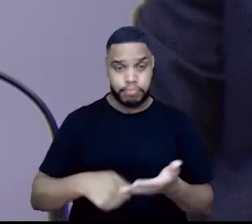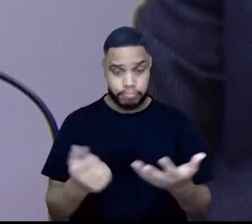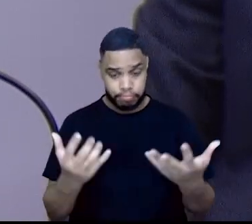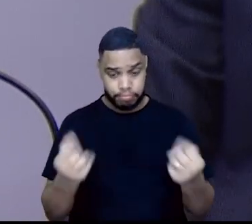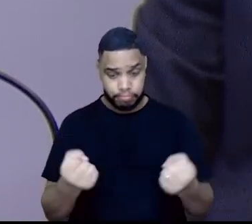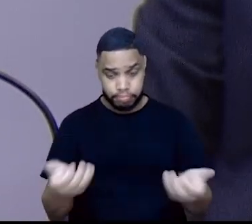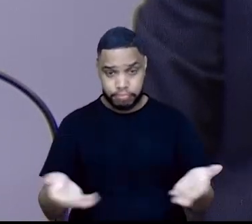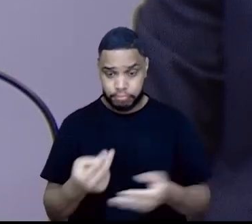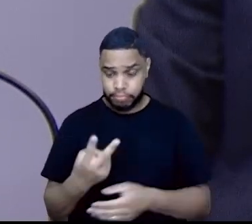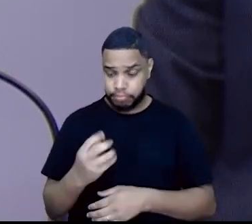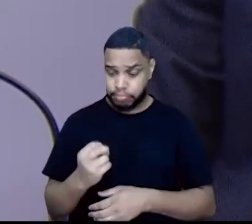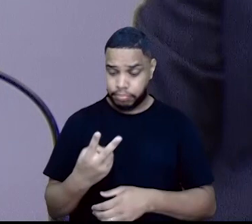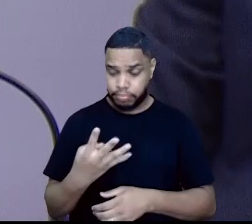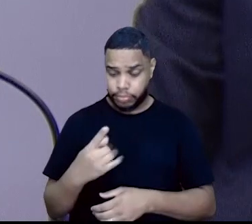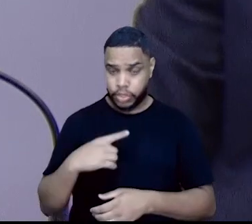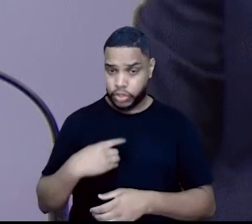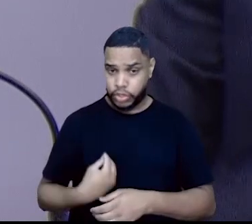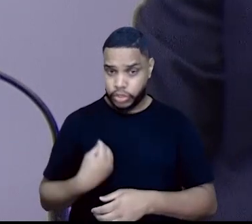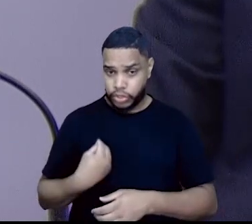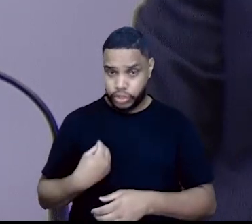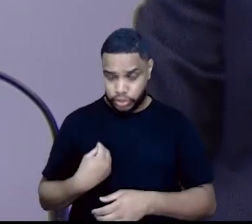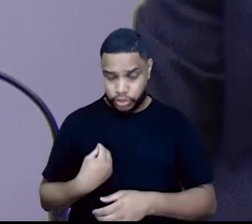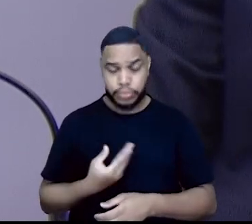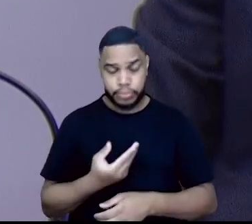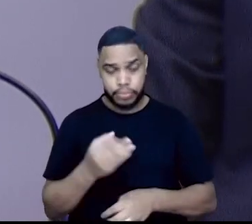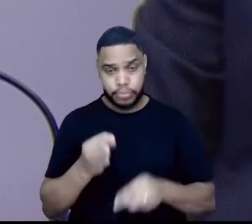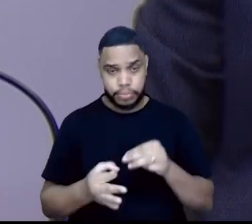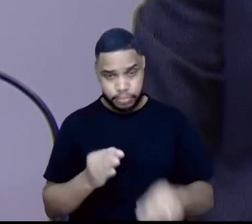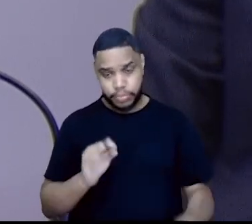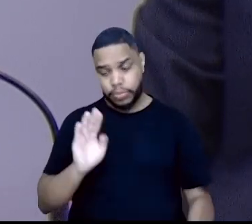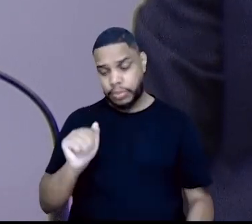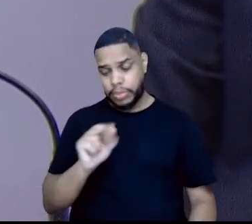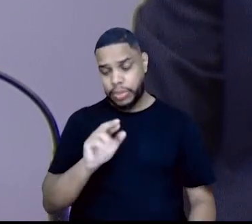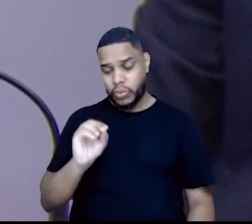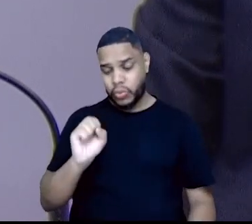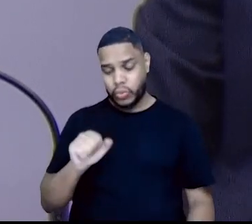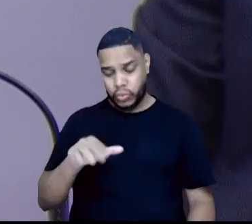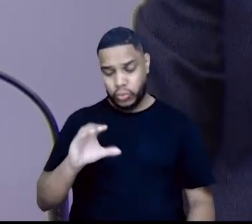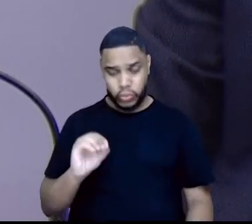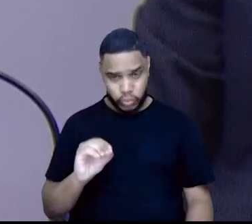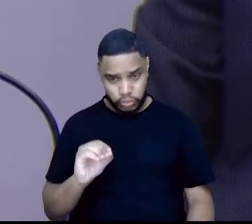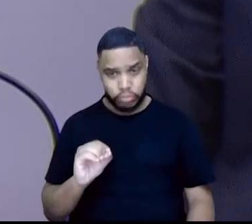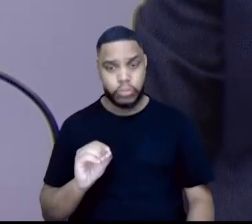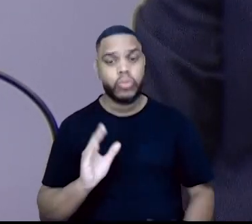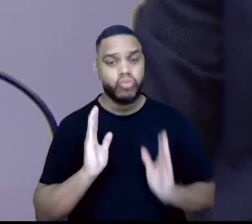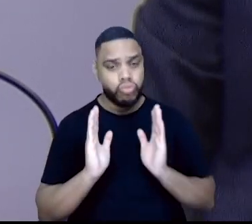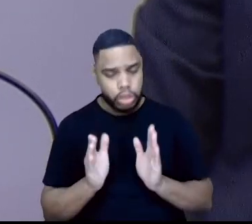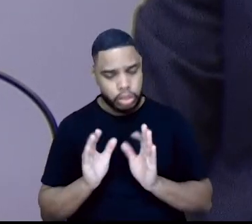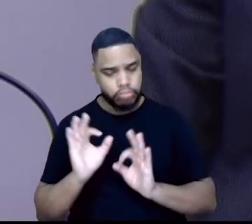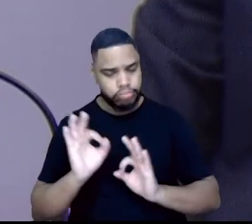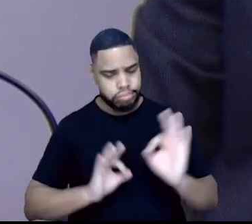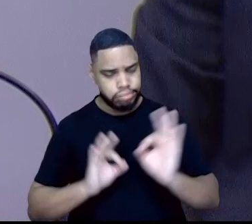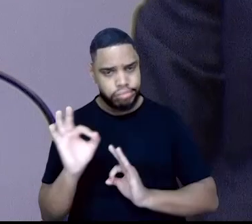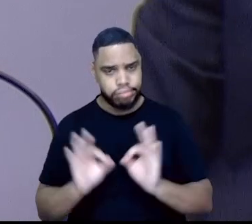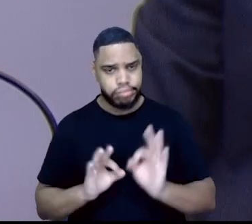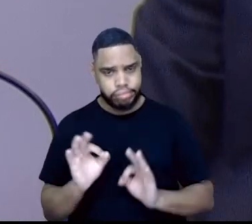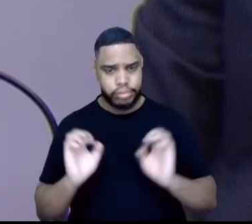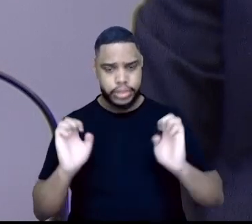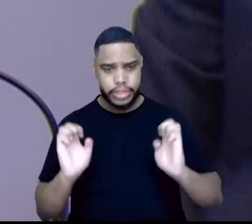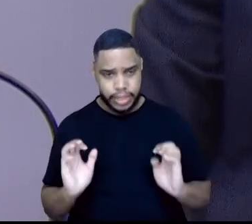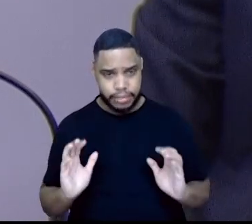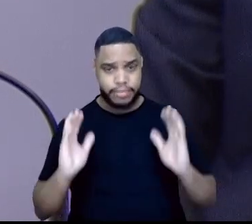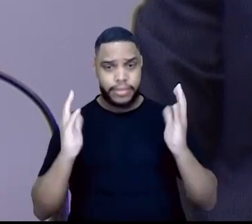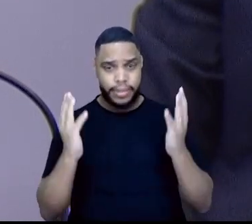a presença de Sua Excelência, o ministro Luiz Roberto Barroso, contemplou-se a realização de eventos